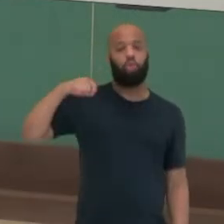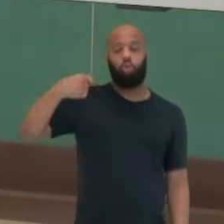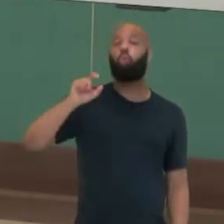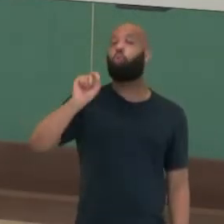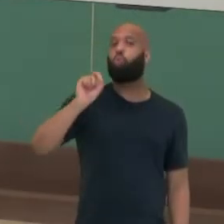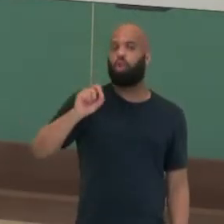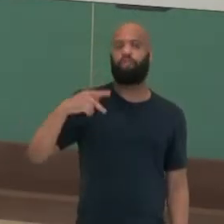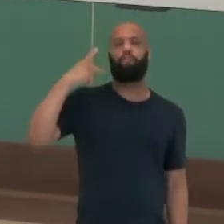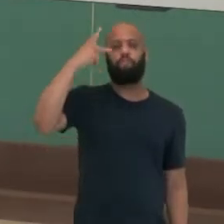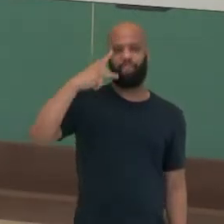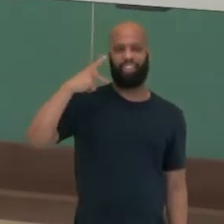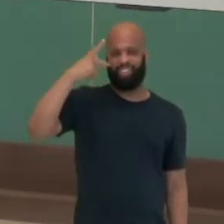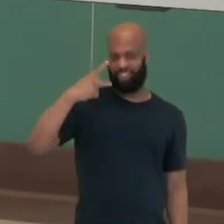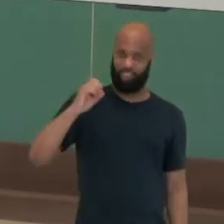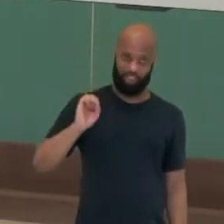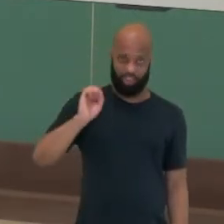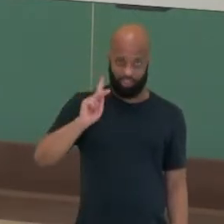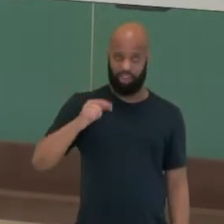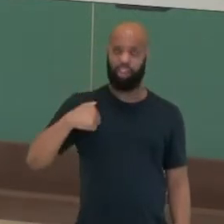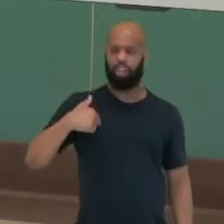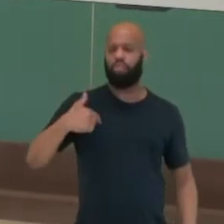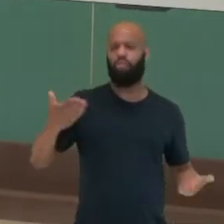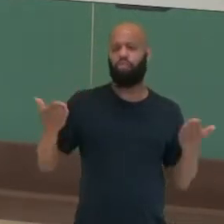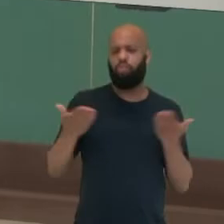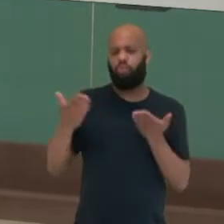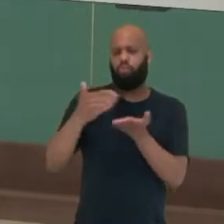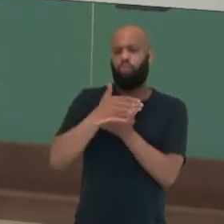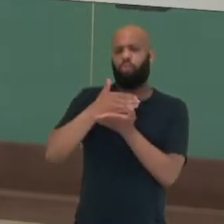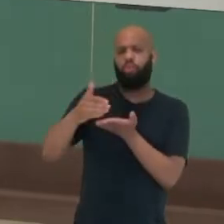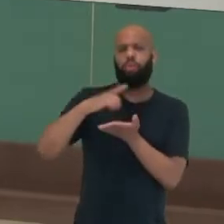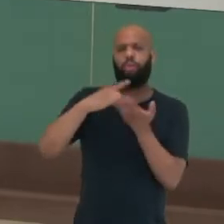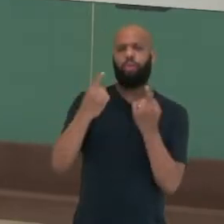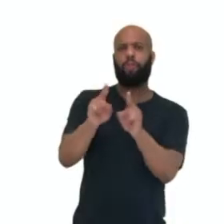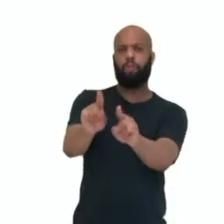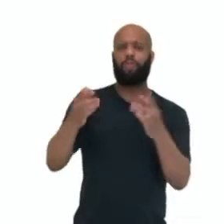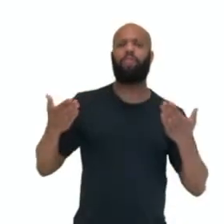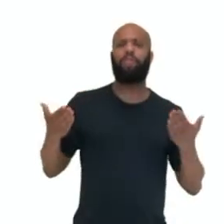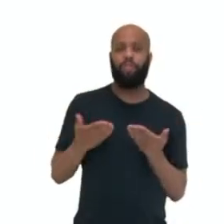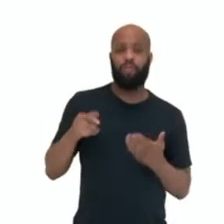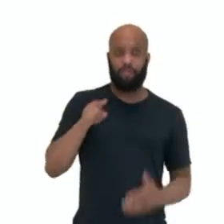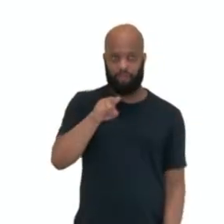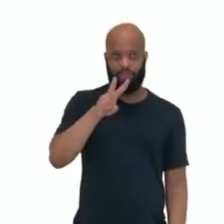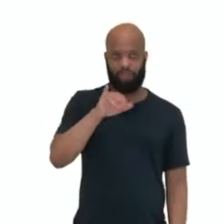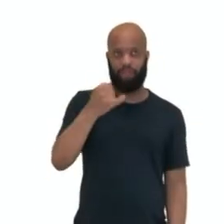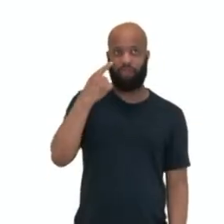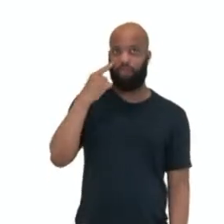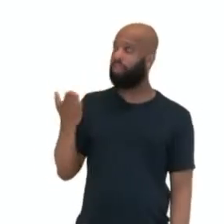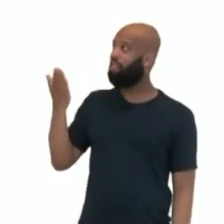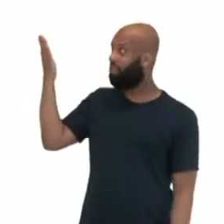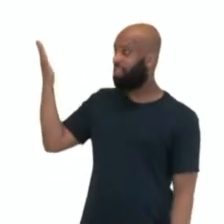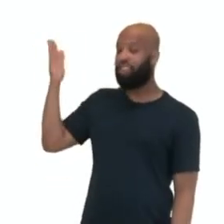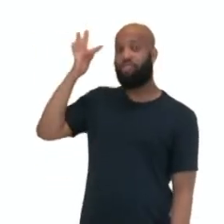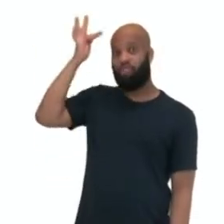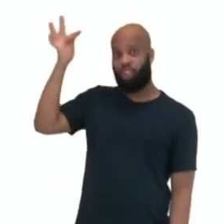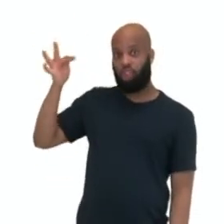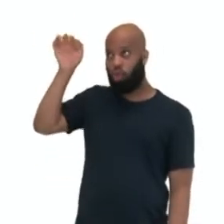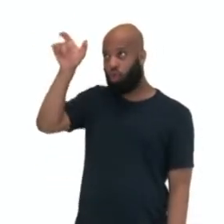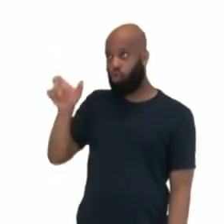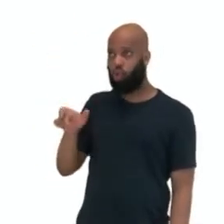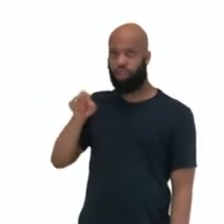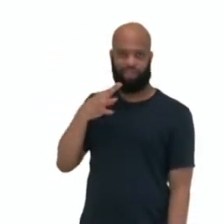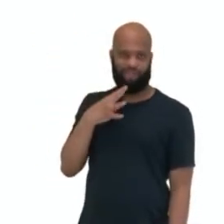a política. Quero começar já com um desafio aqui para vocês. Olhem para esses filósofos,